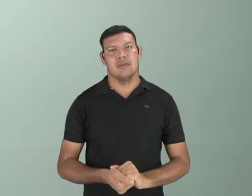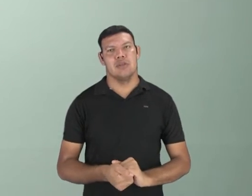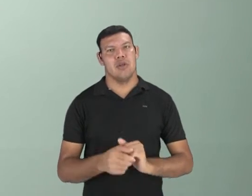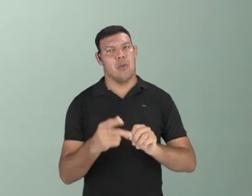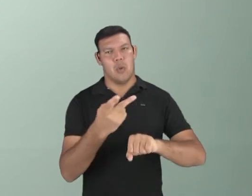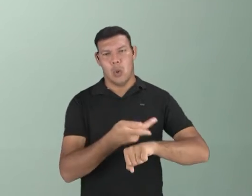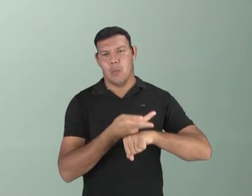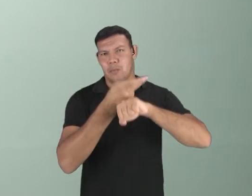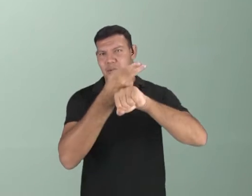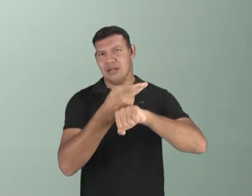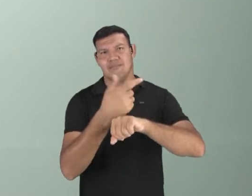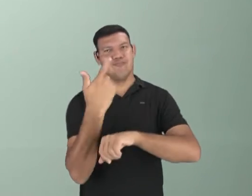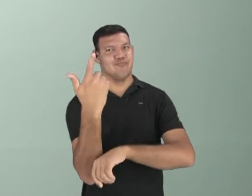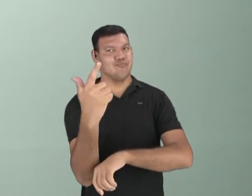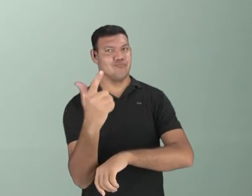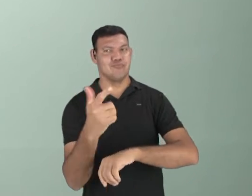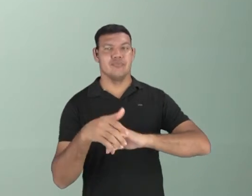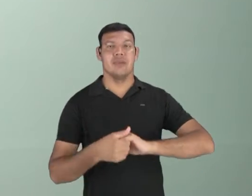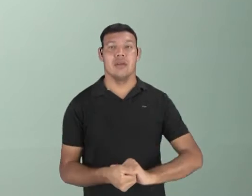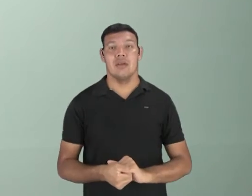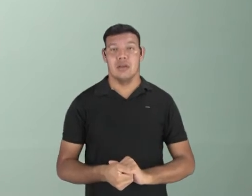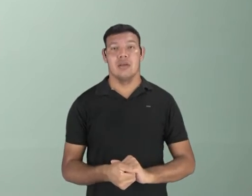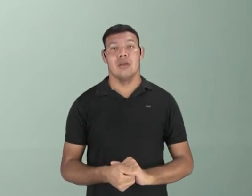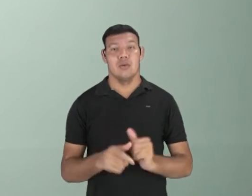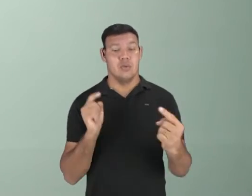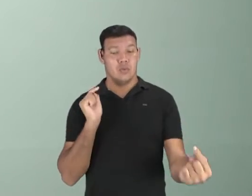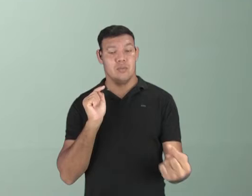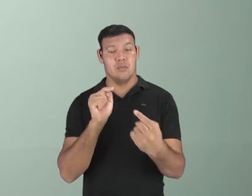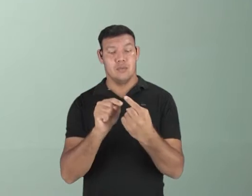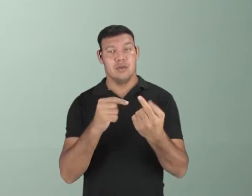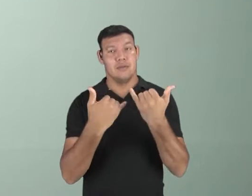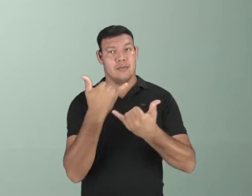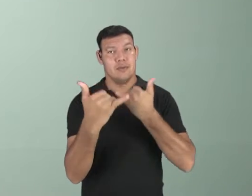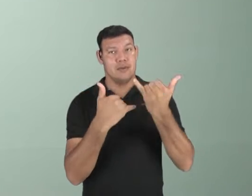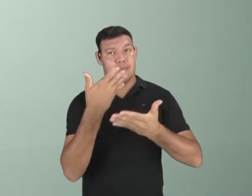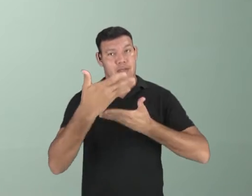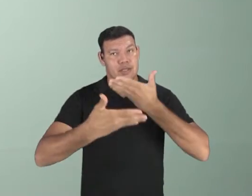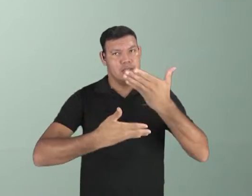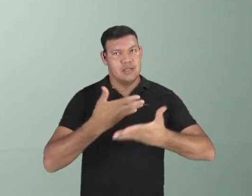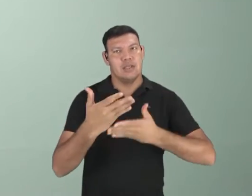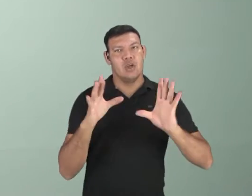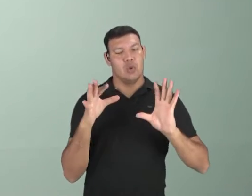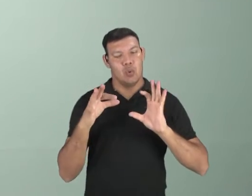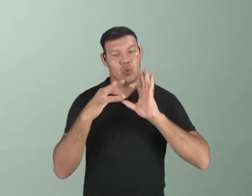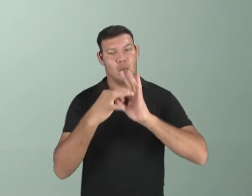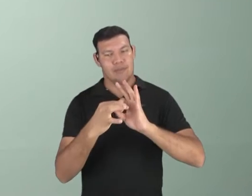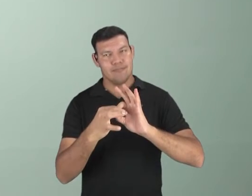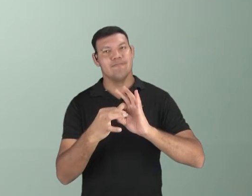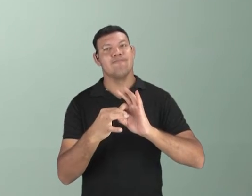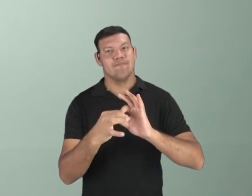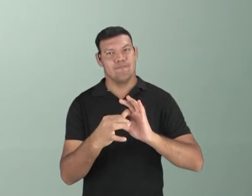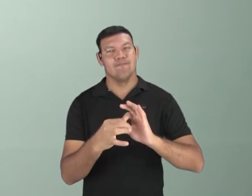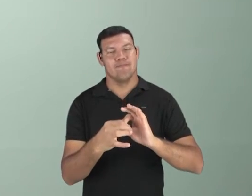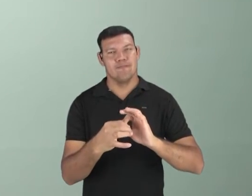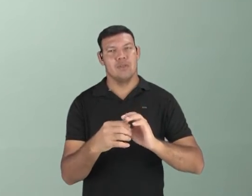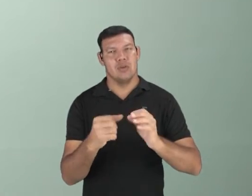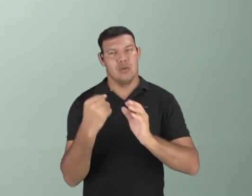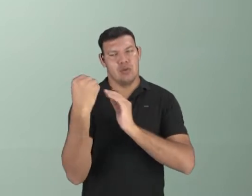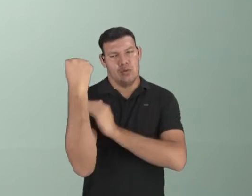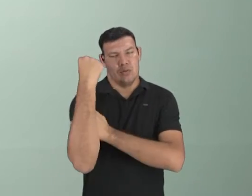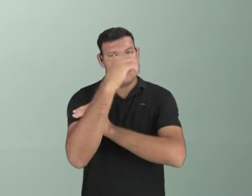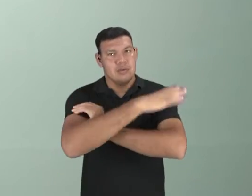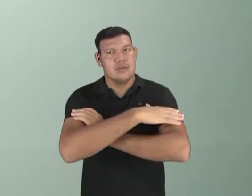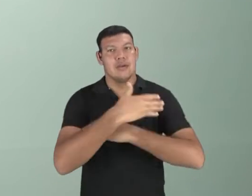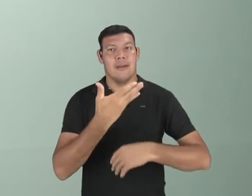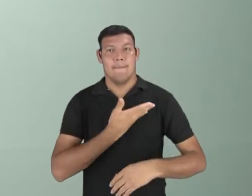um campeão. Não. O objetivo dos jogos cooperativos é trabalhar a união, fortalecimento de laços, a